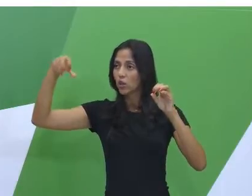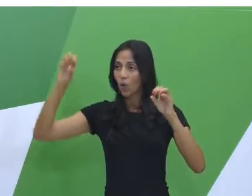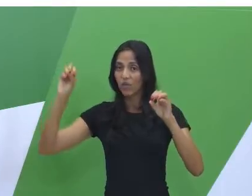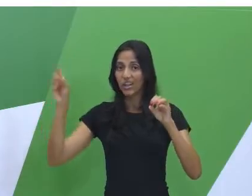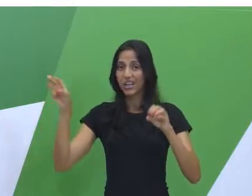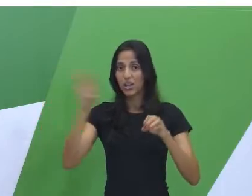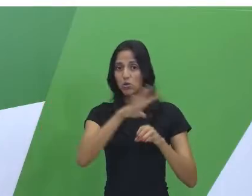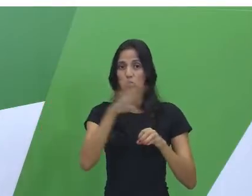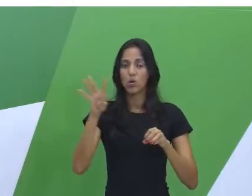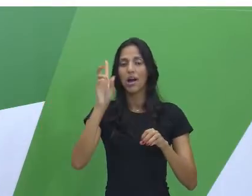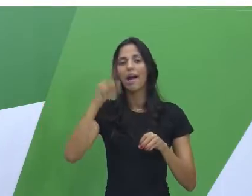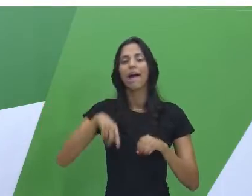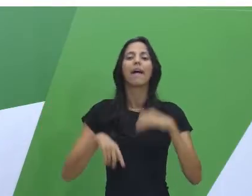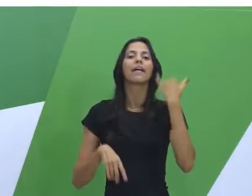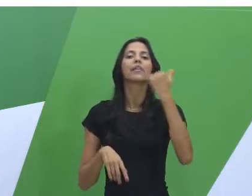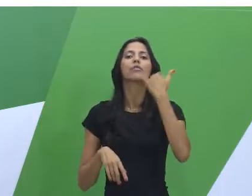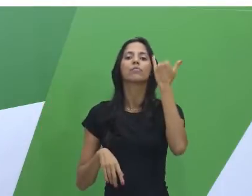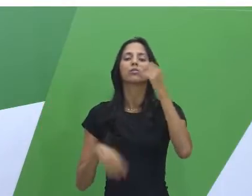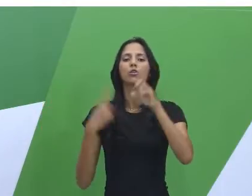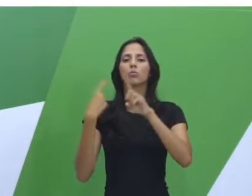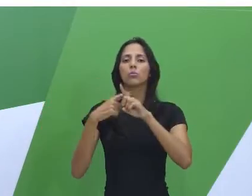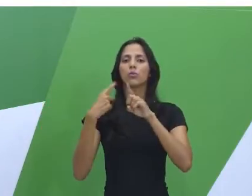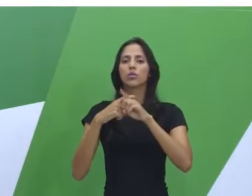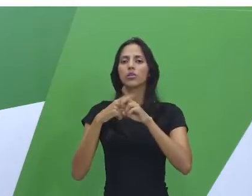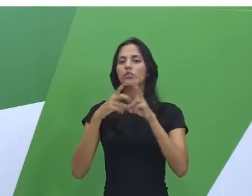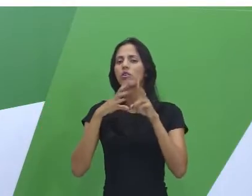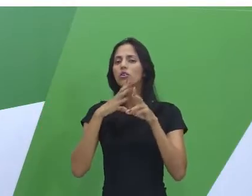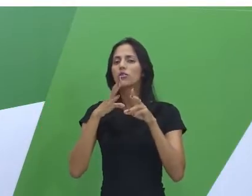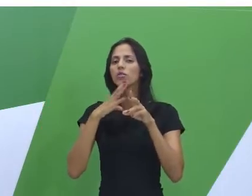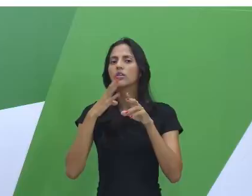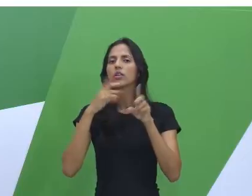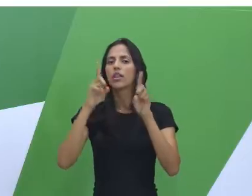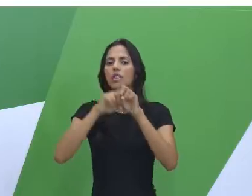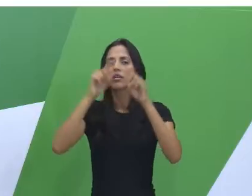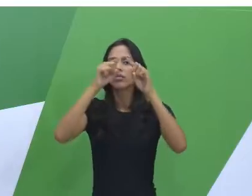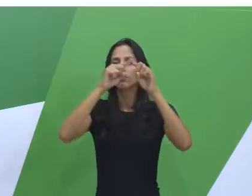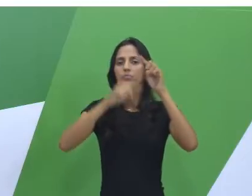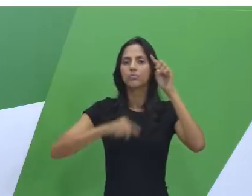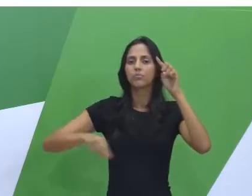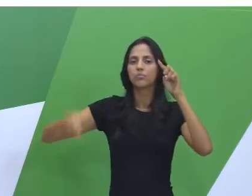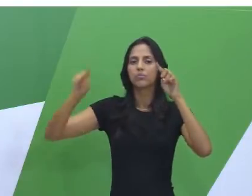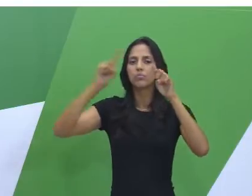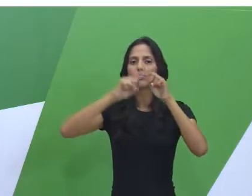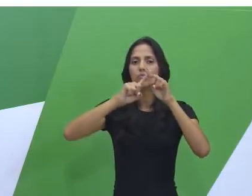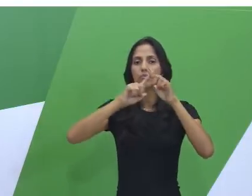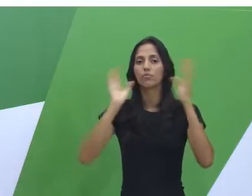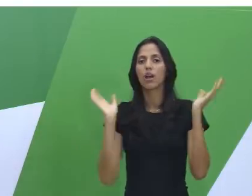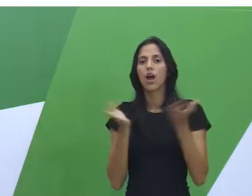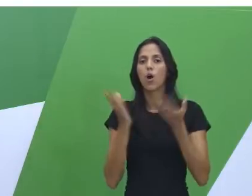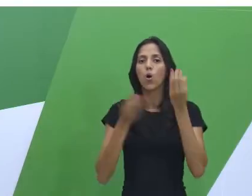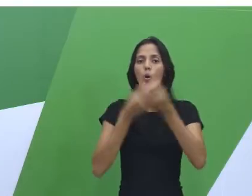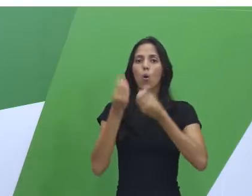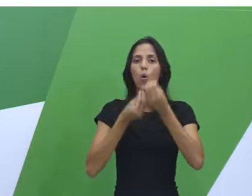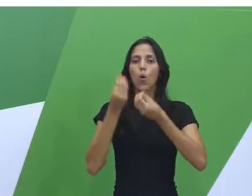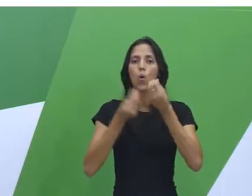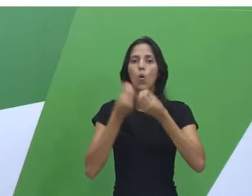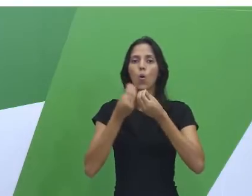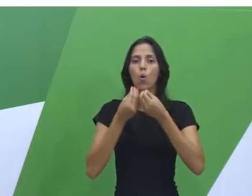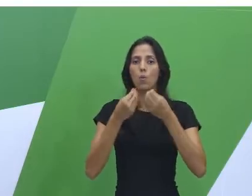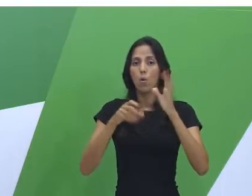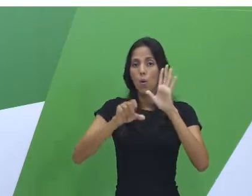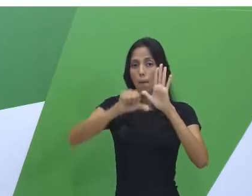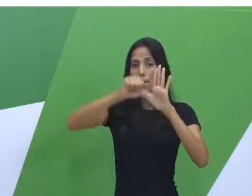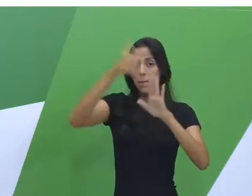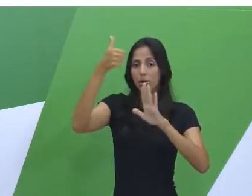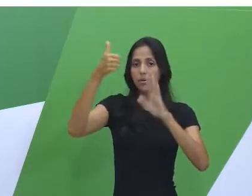resto é cruzamento. Por quê? Porque nós vamos navegar na circunferência trigonométrica. Ora, o primeiro quadrante,